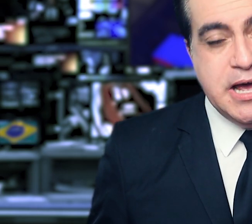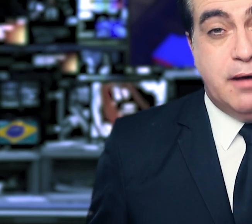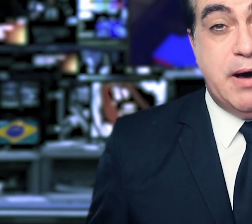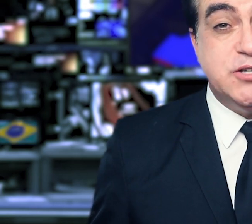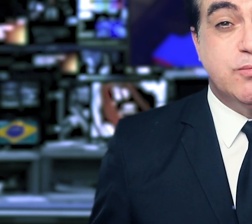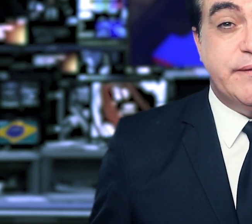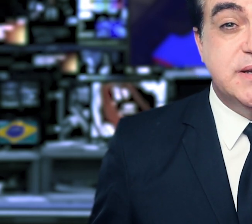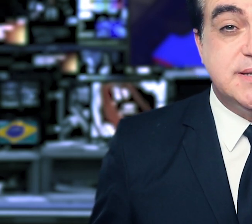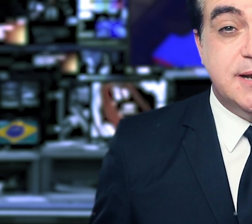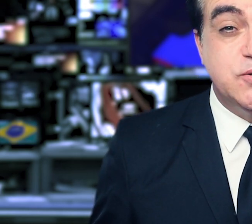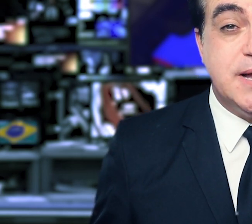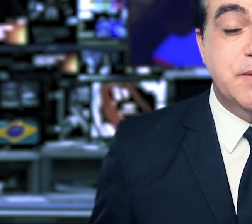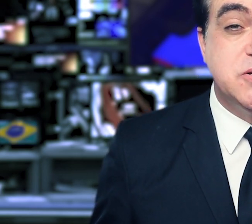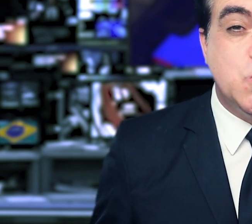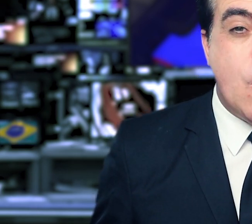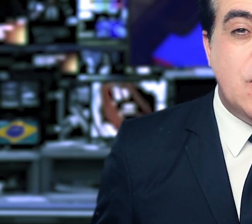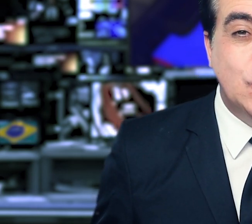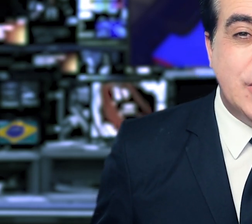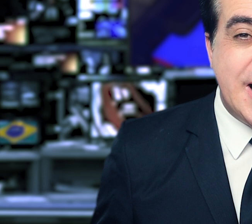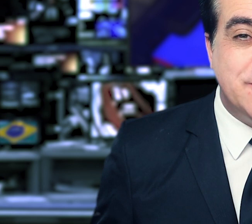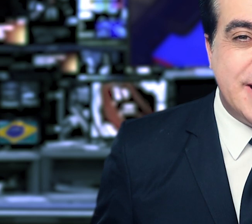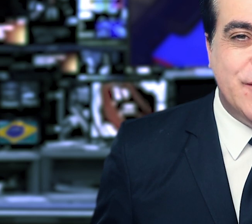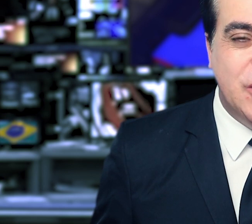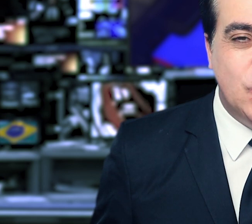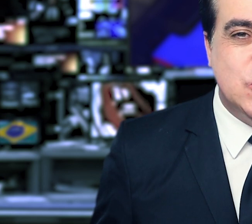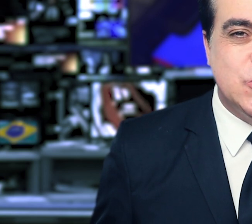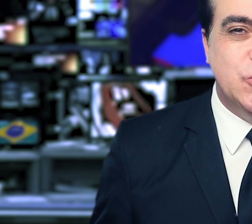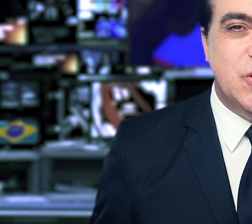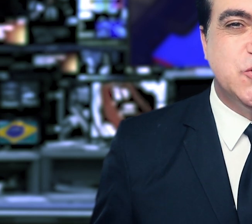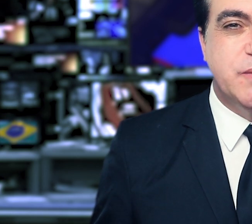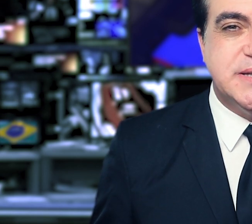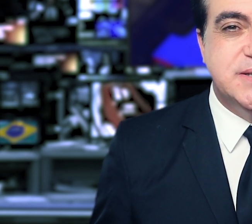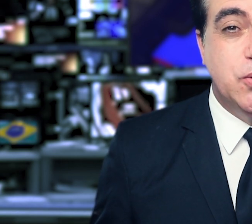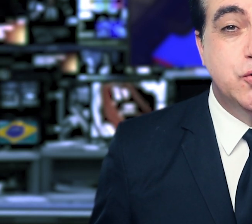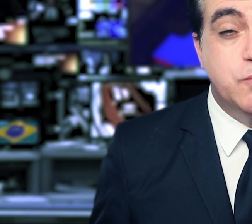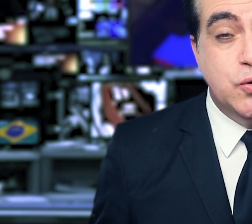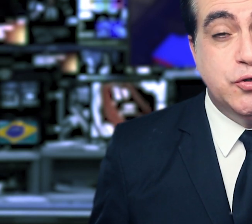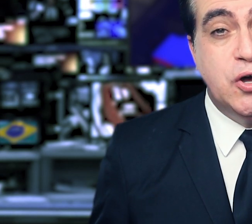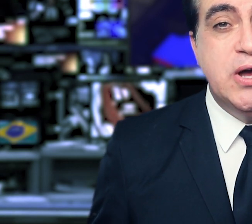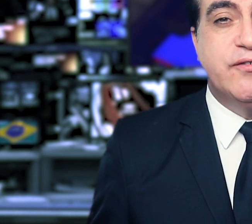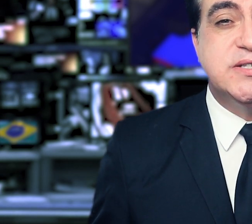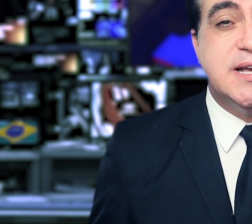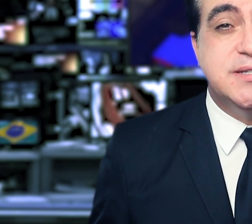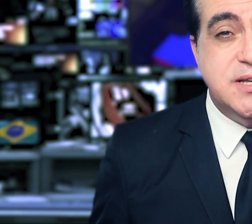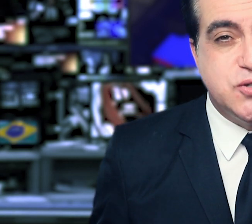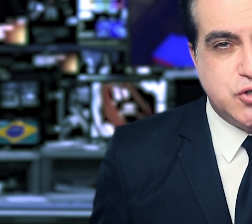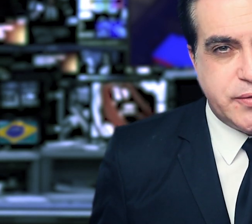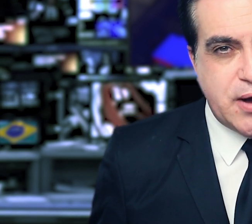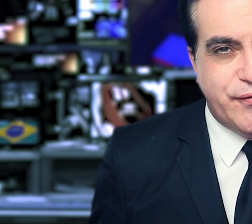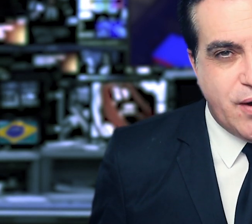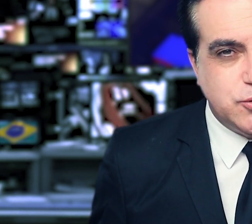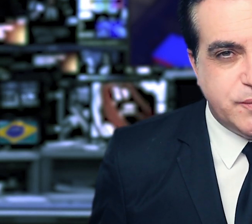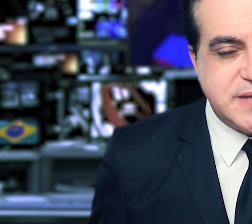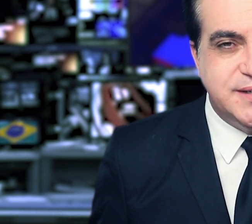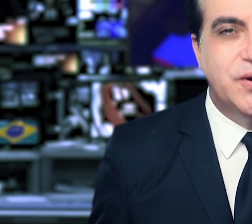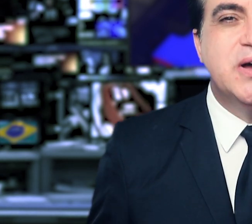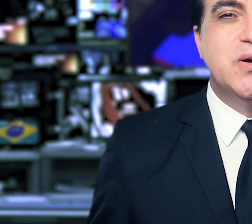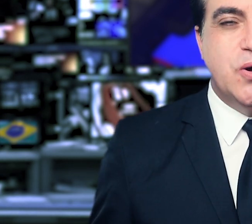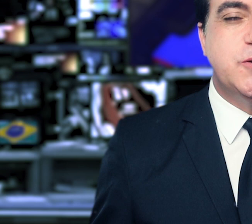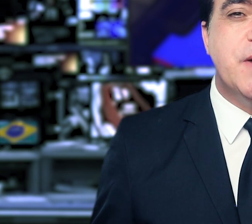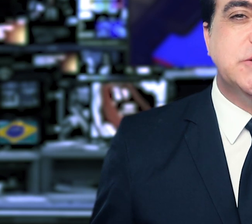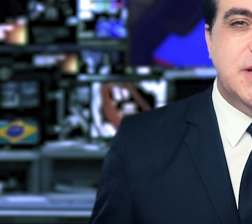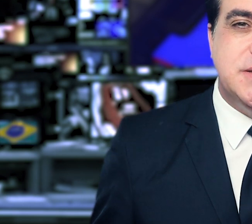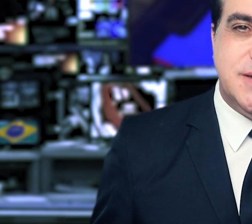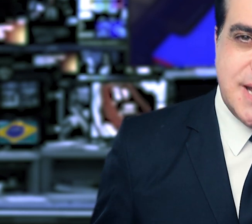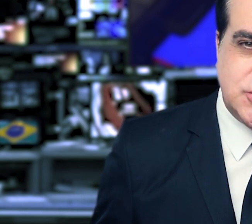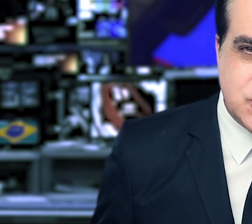verdade. Mais uma vez queremos saber de qual lugar maravilhoso do nosso Brasil ou do mundo você assiste o Jornal Foco do Brasil.